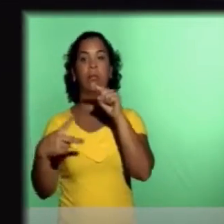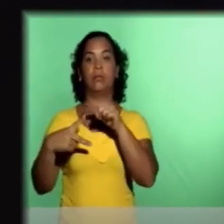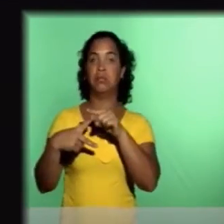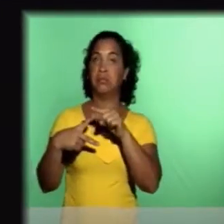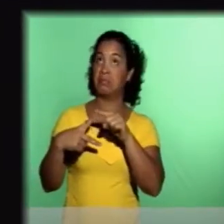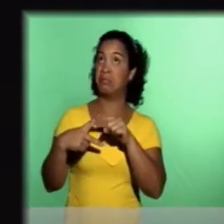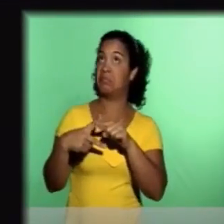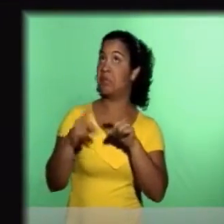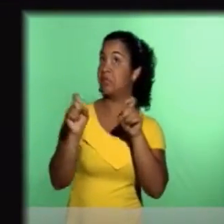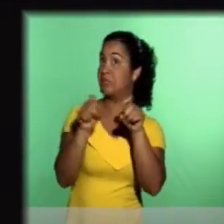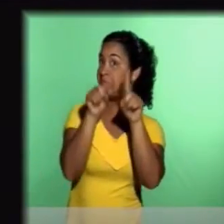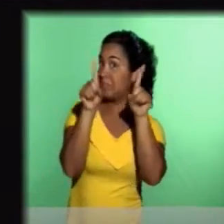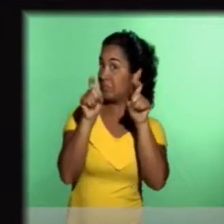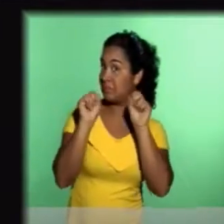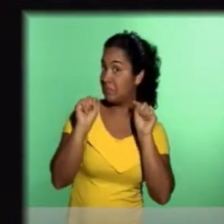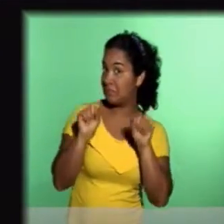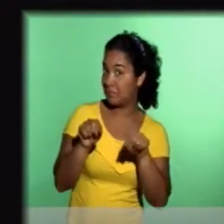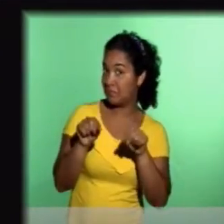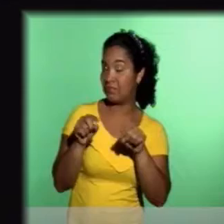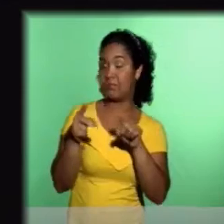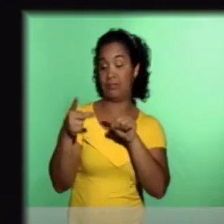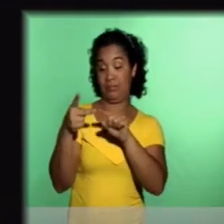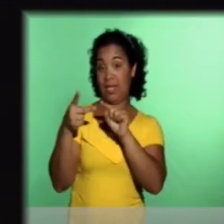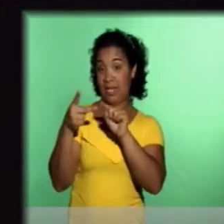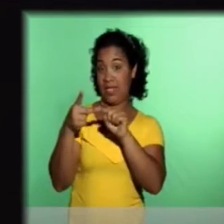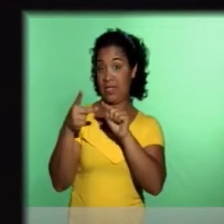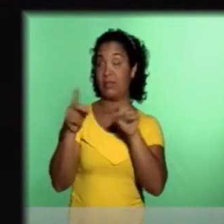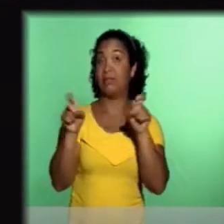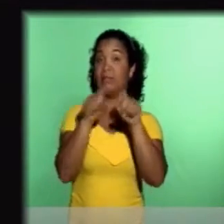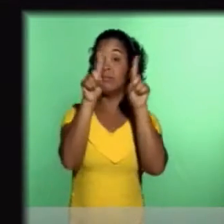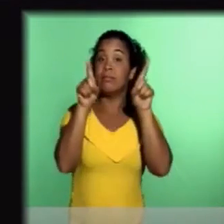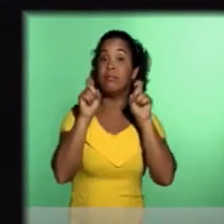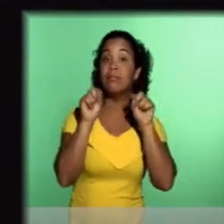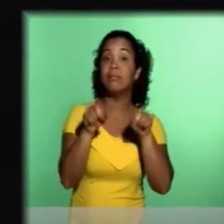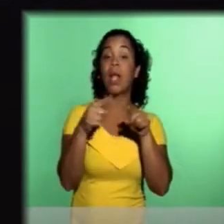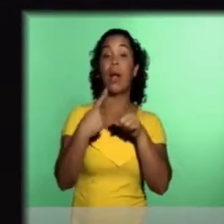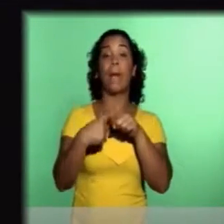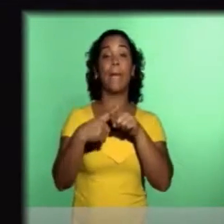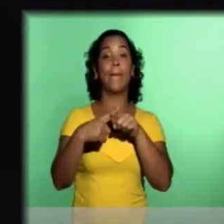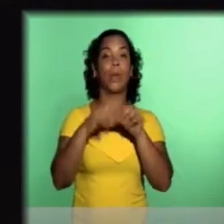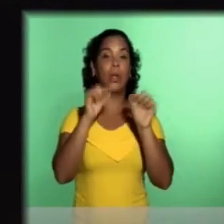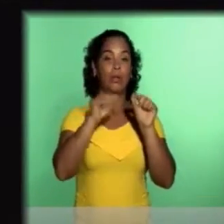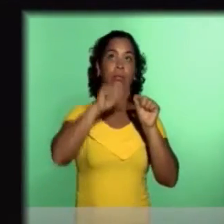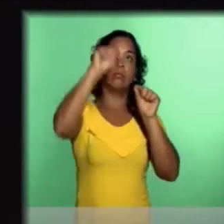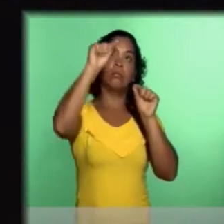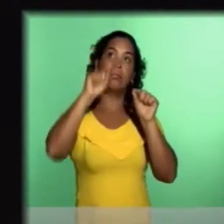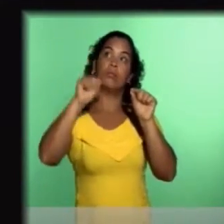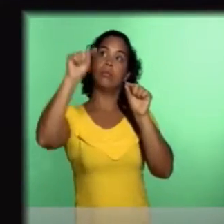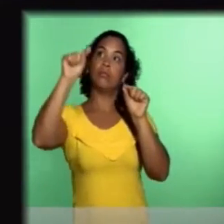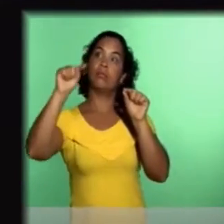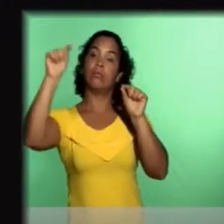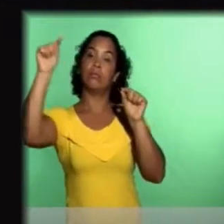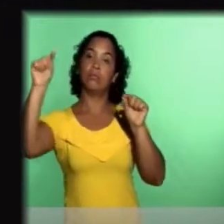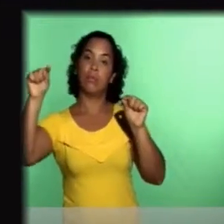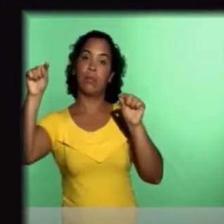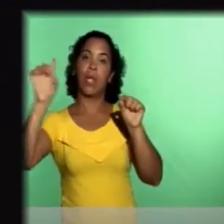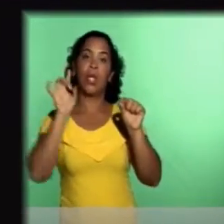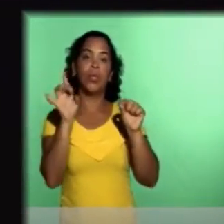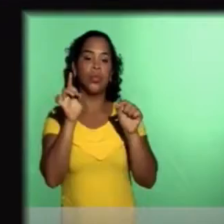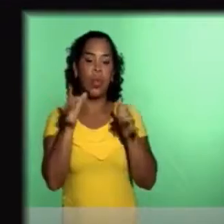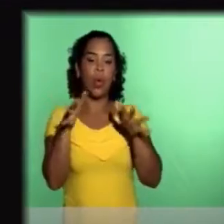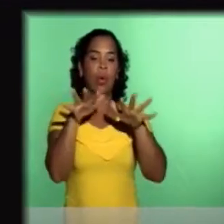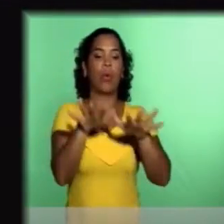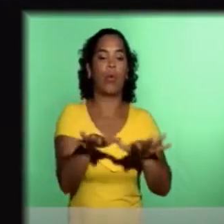questiono, que é a meta de gênero, porque o indicador internacional é bastante claro, não basta ter inclusão na